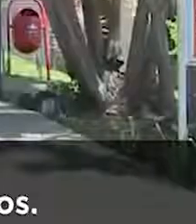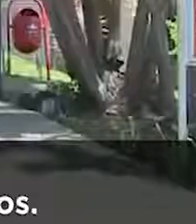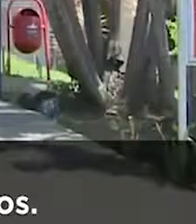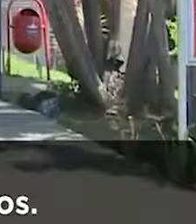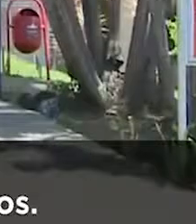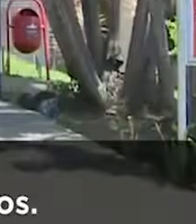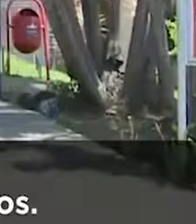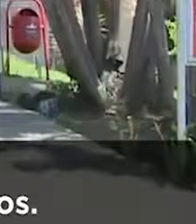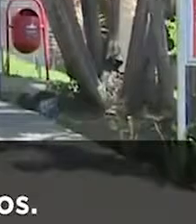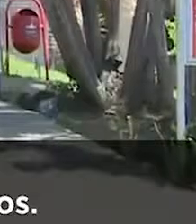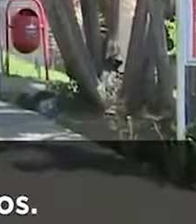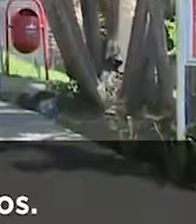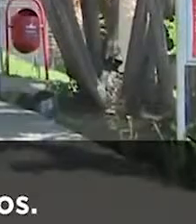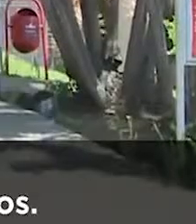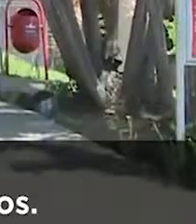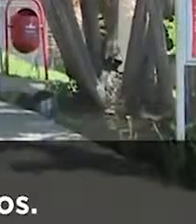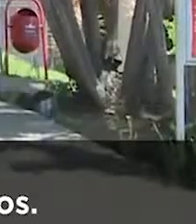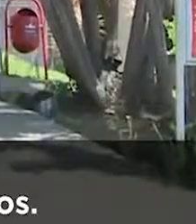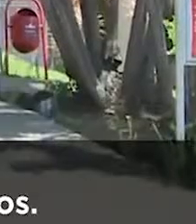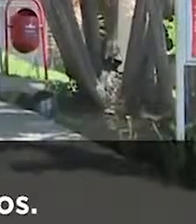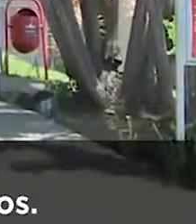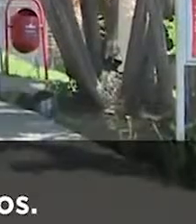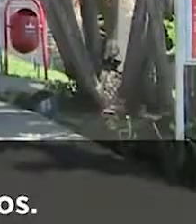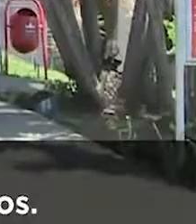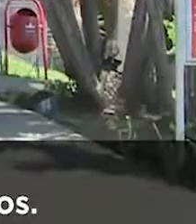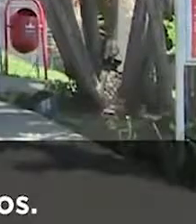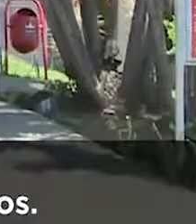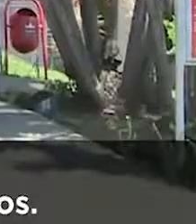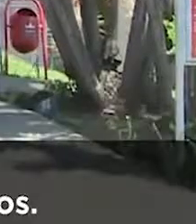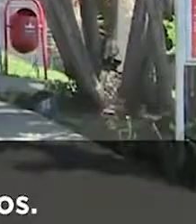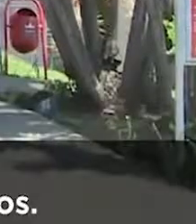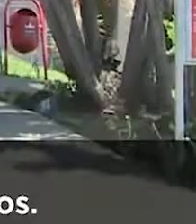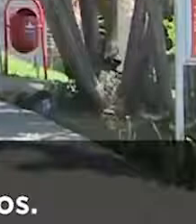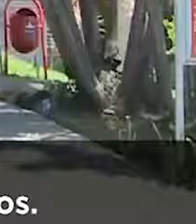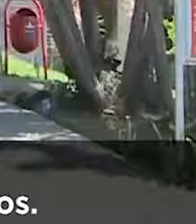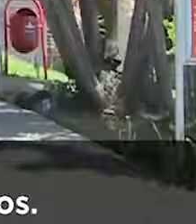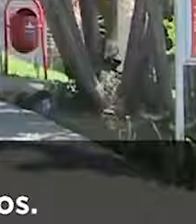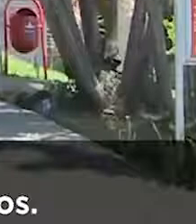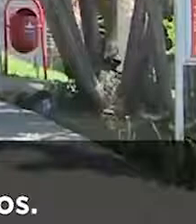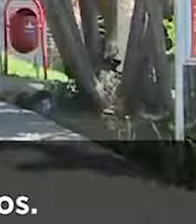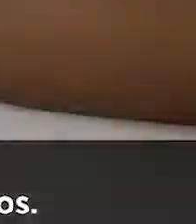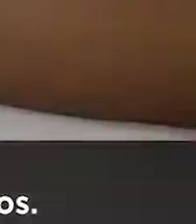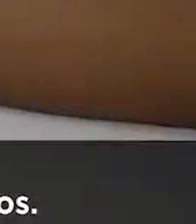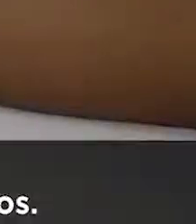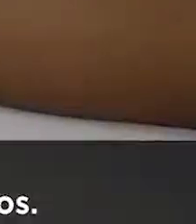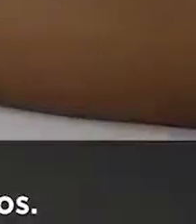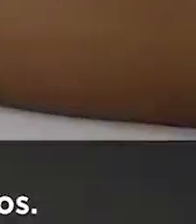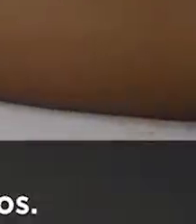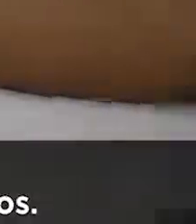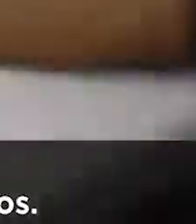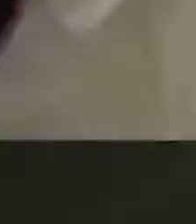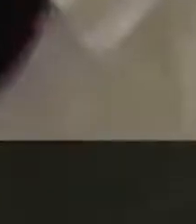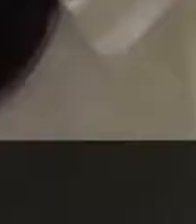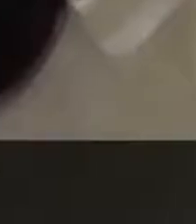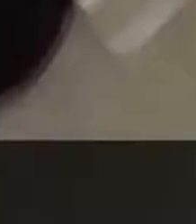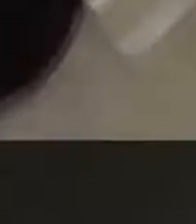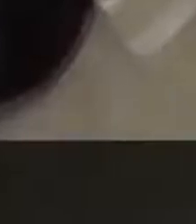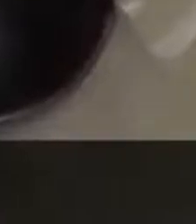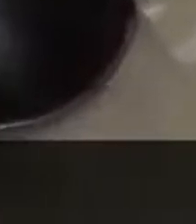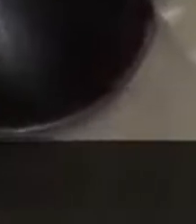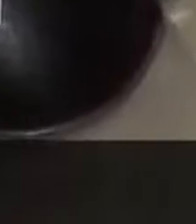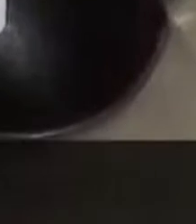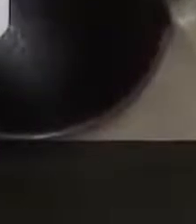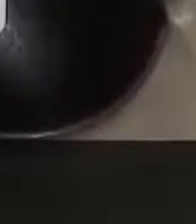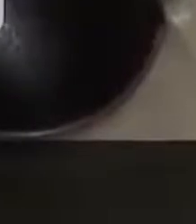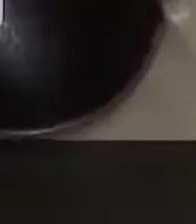o hemocentro mais próximo e deixe um pouco de você, que é muito para outros. Doar